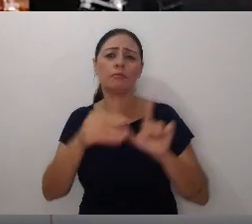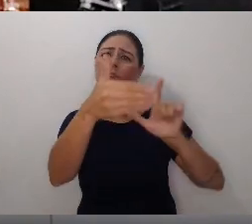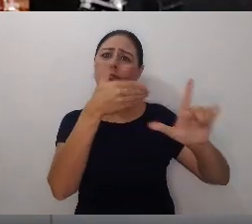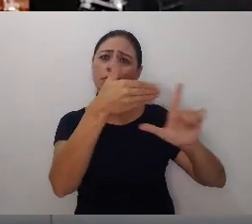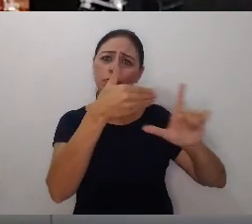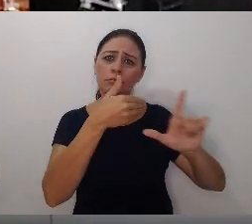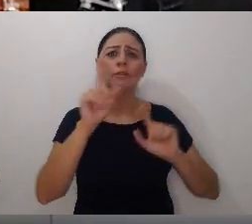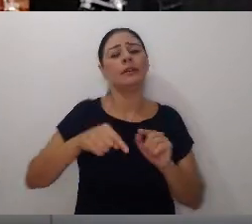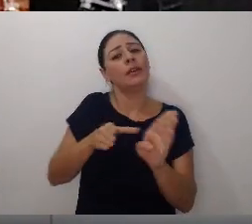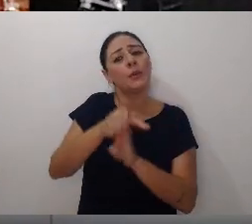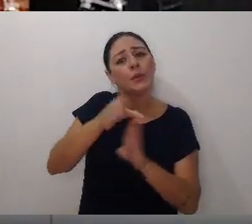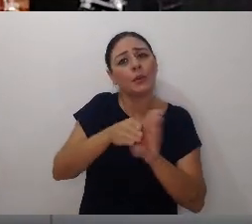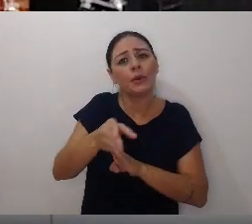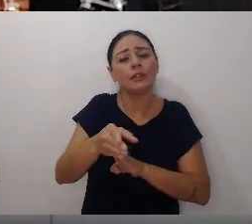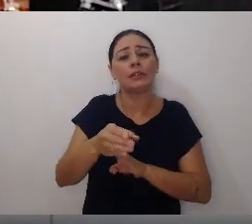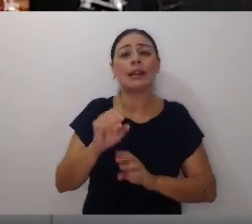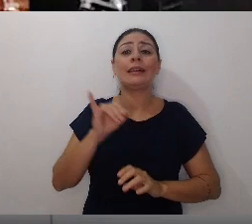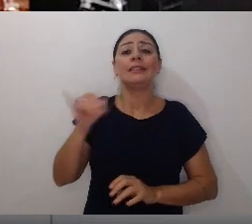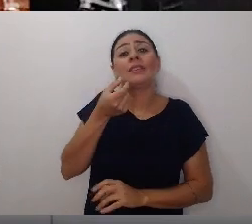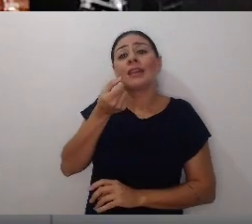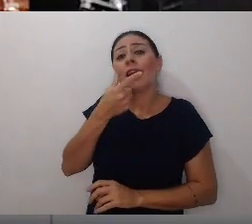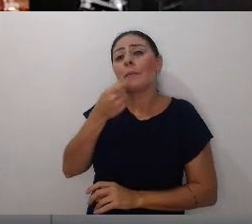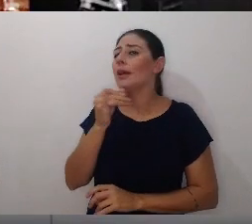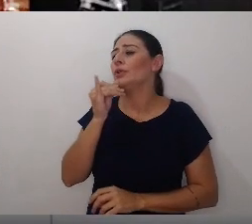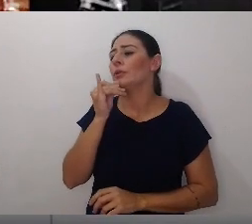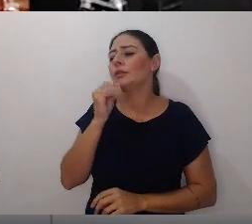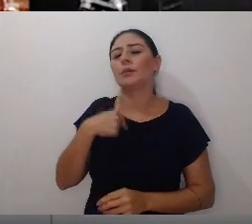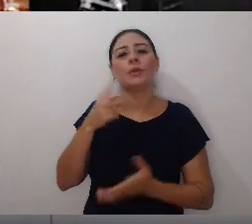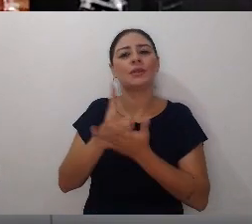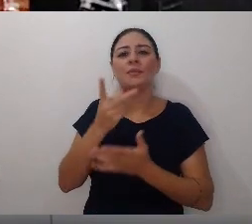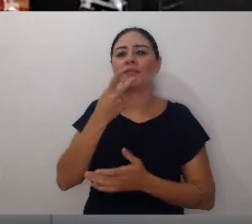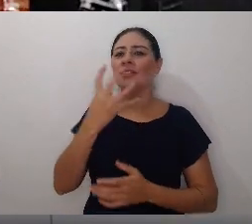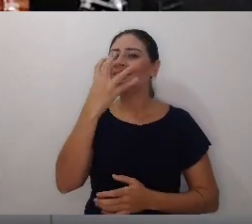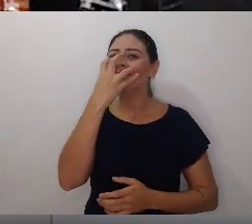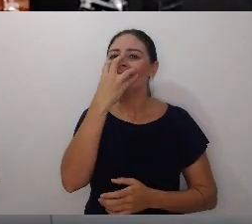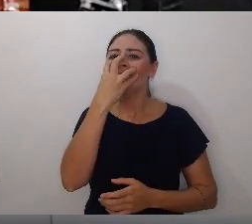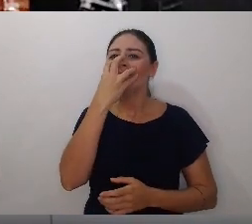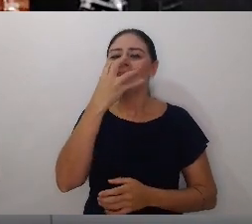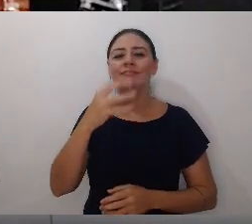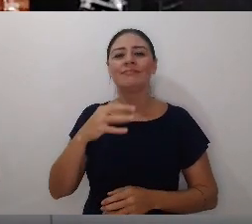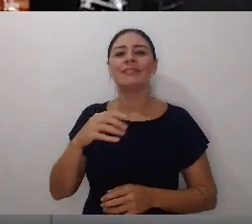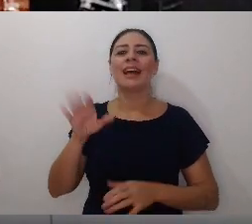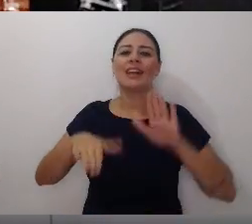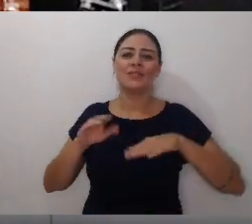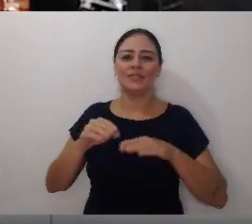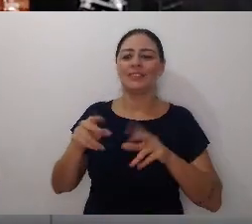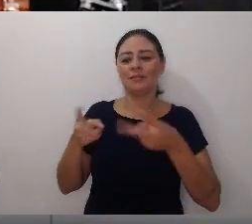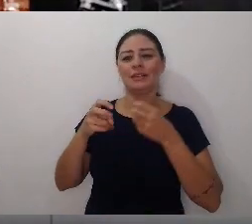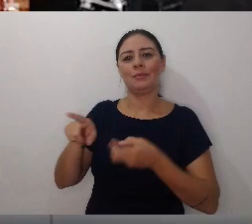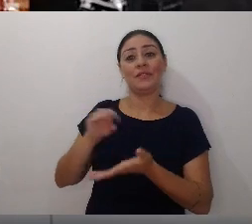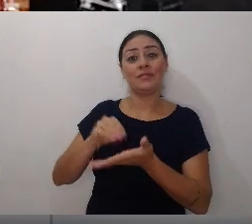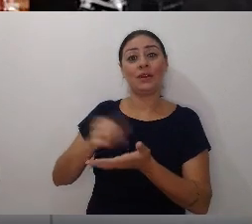teleconsultas, o convênio cobre isso. A Unimed também. E existem as teleconsultas, pelo menos, para você se orientar.